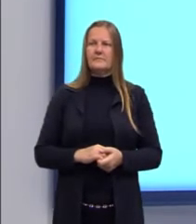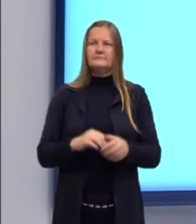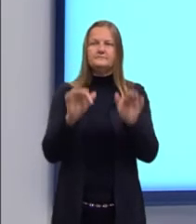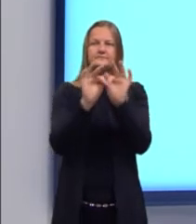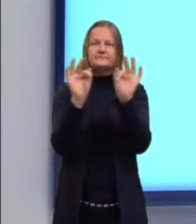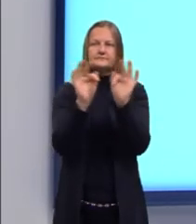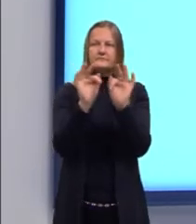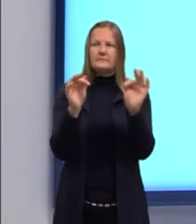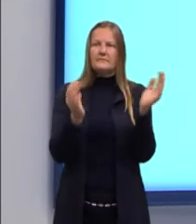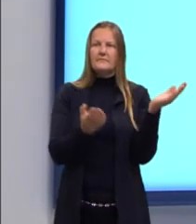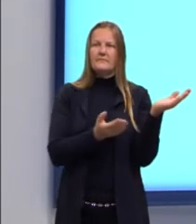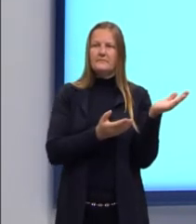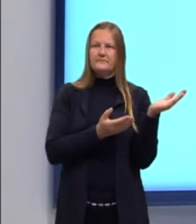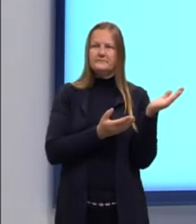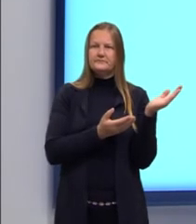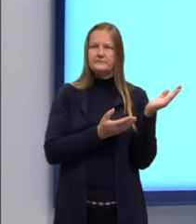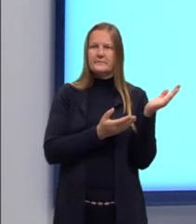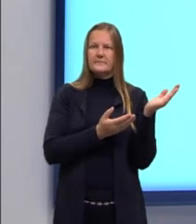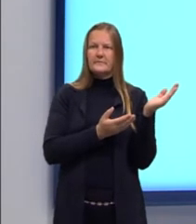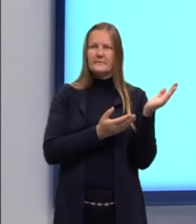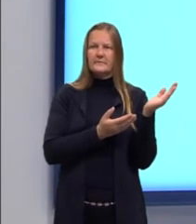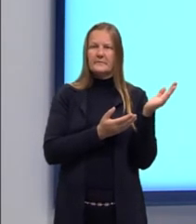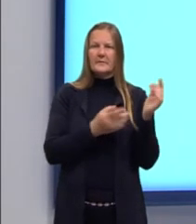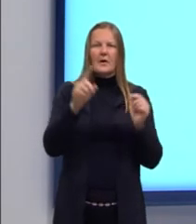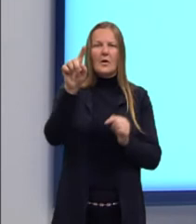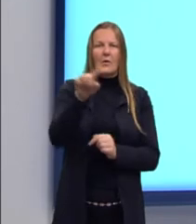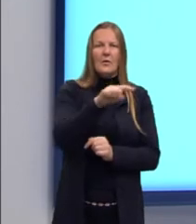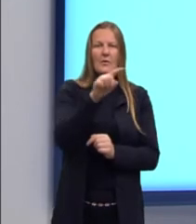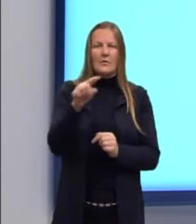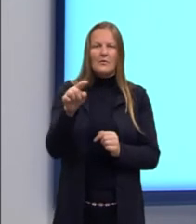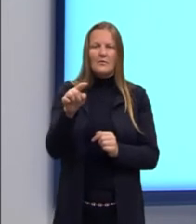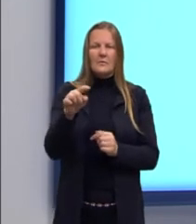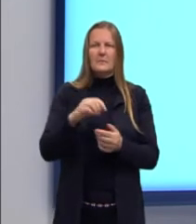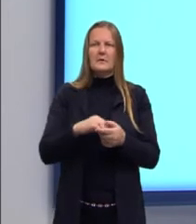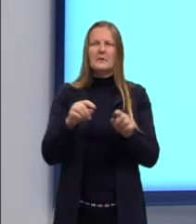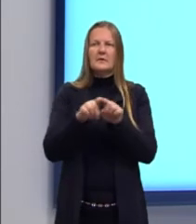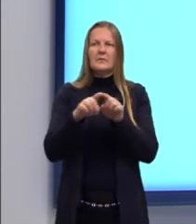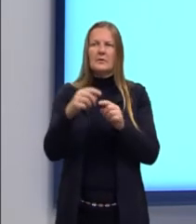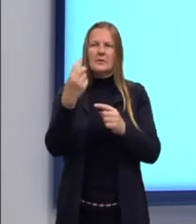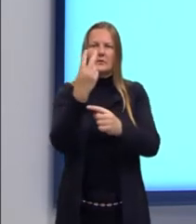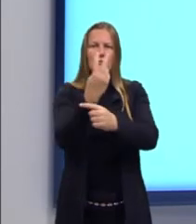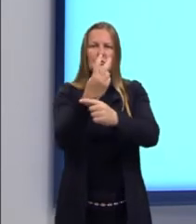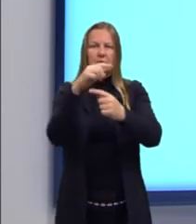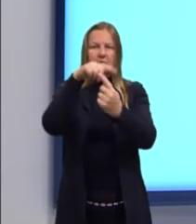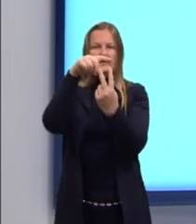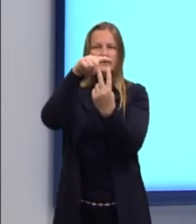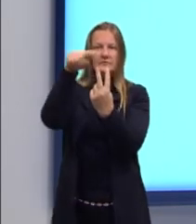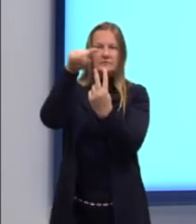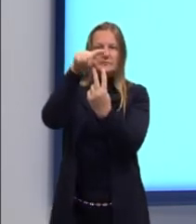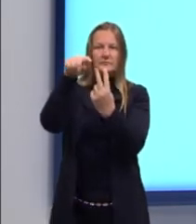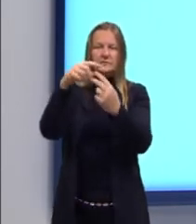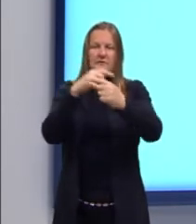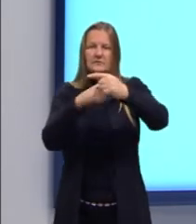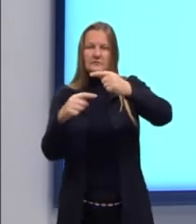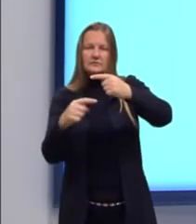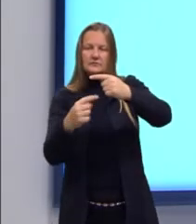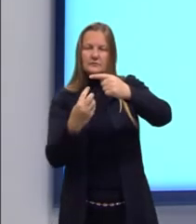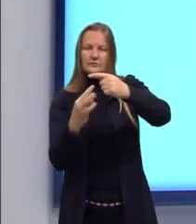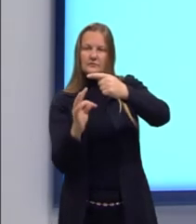fórmula a fórmula seria Ômega igual a 2 pi sobre T